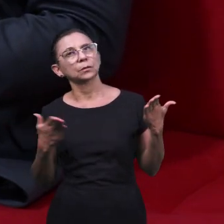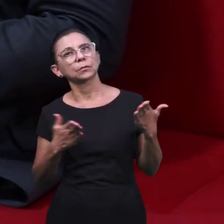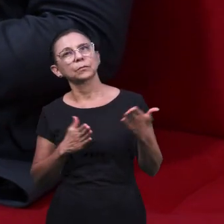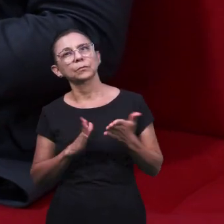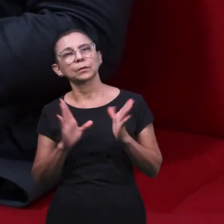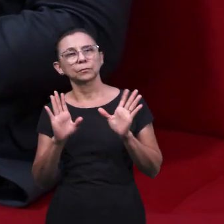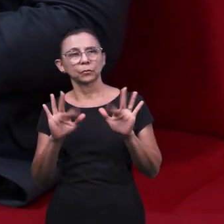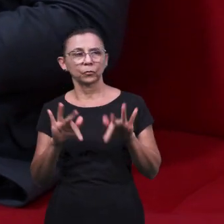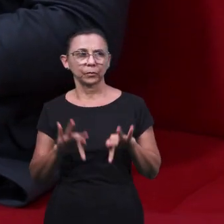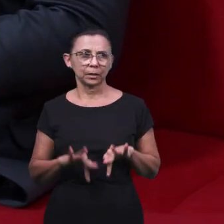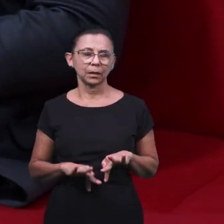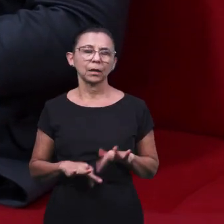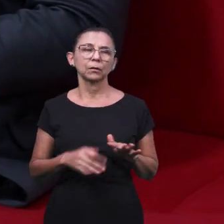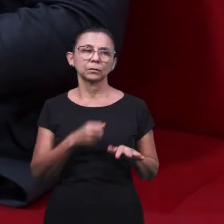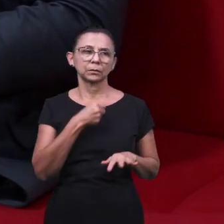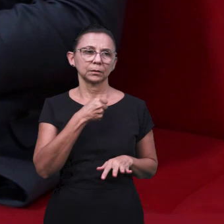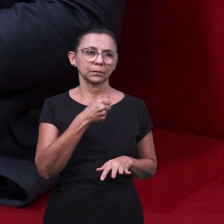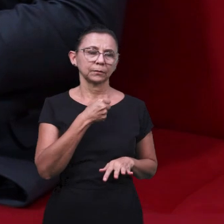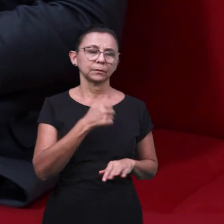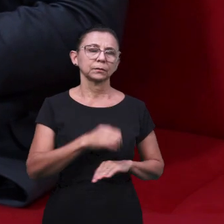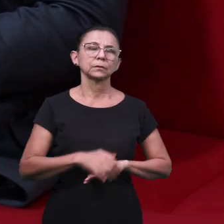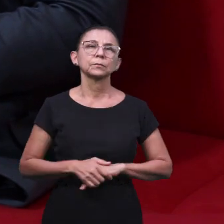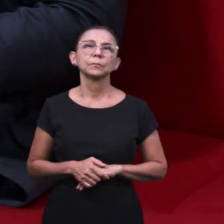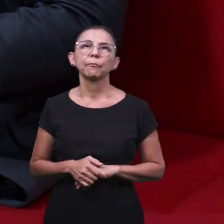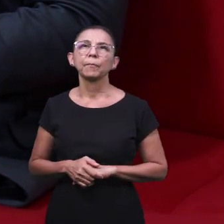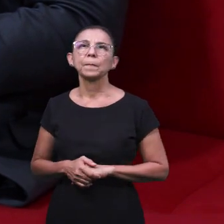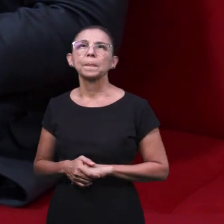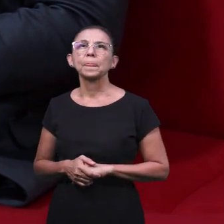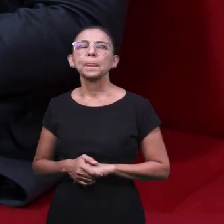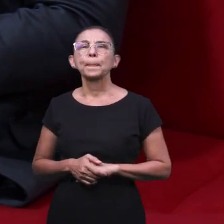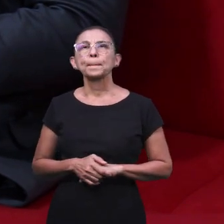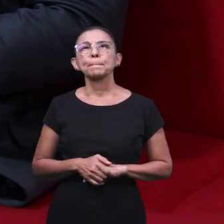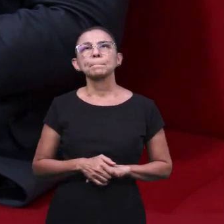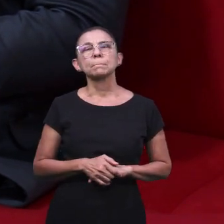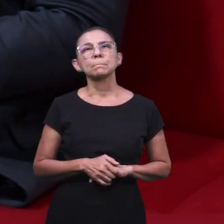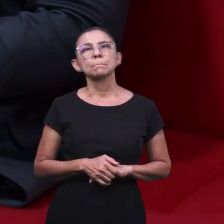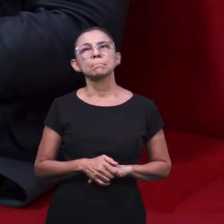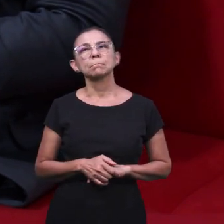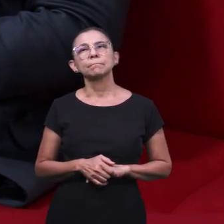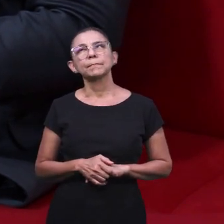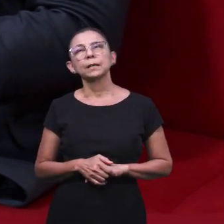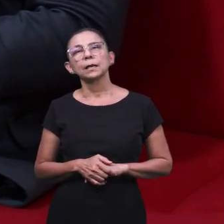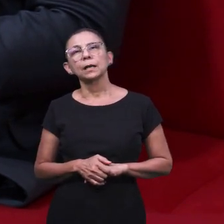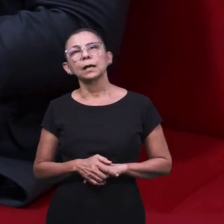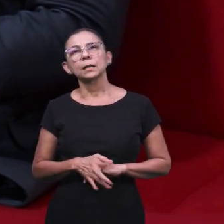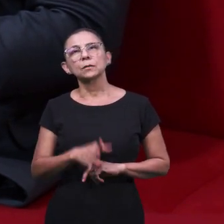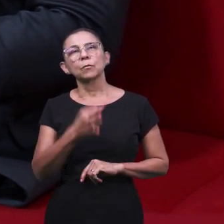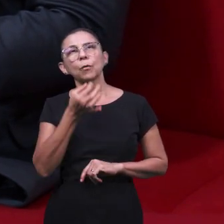dessa entrevista, é a sua impressão como musicista,